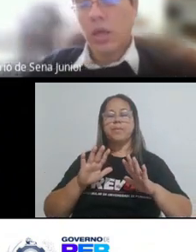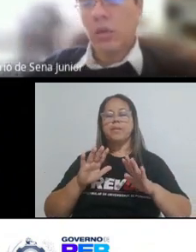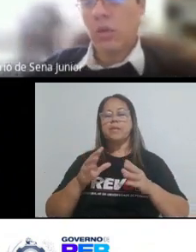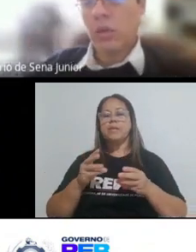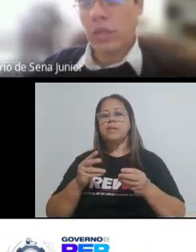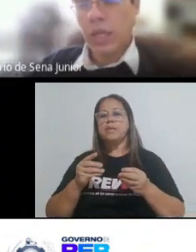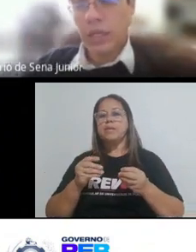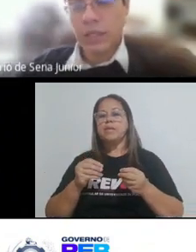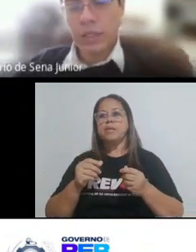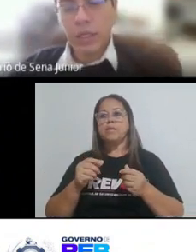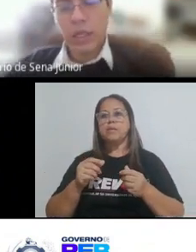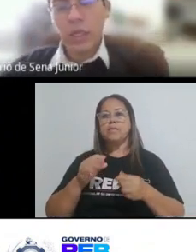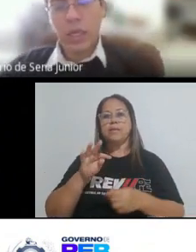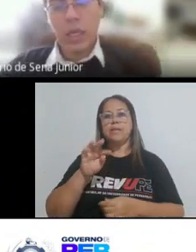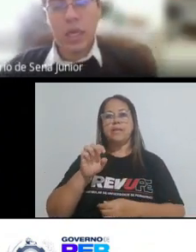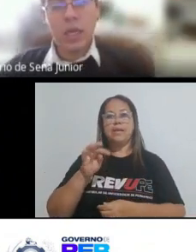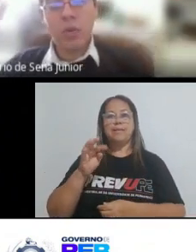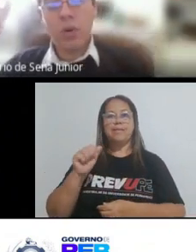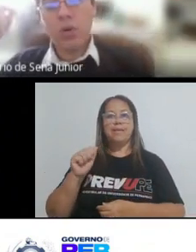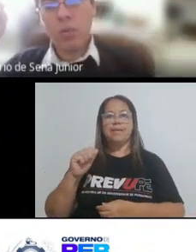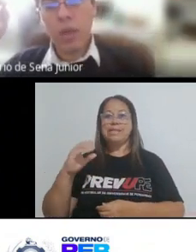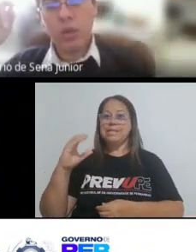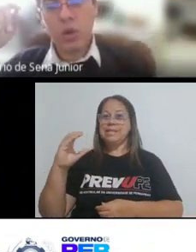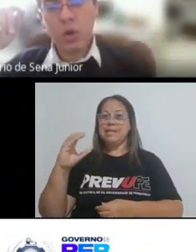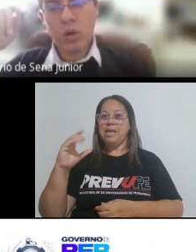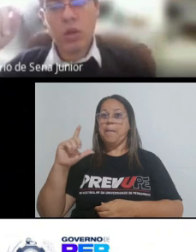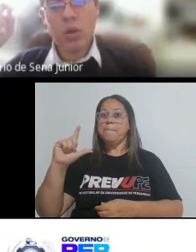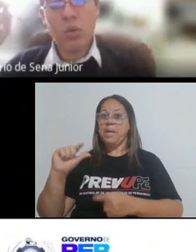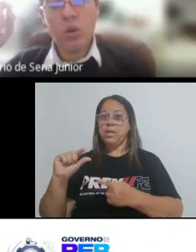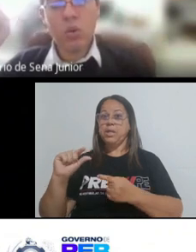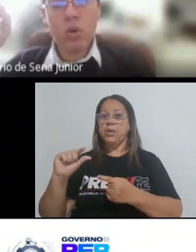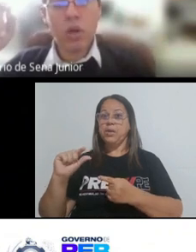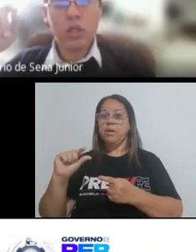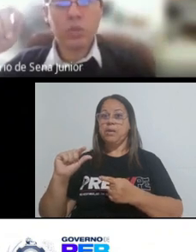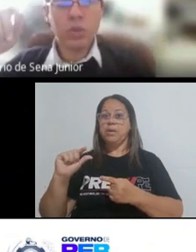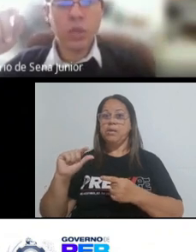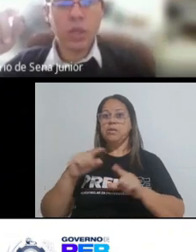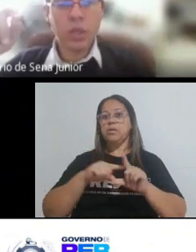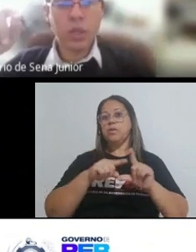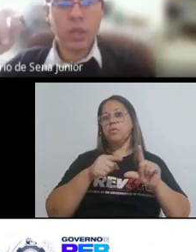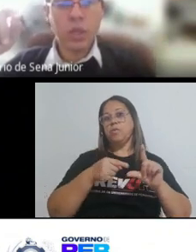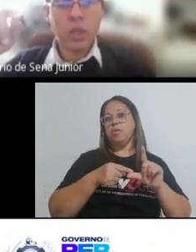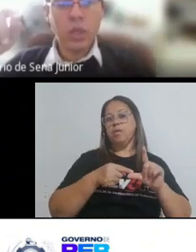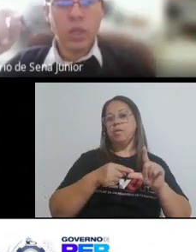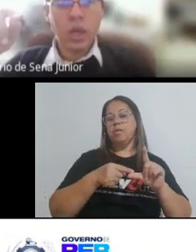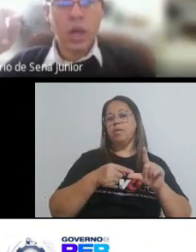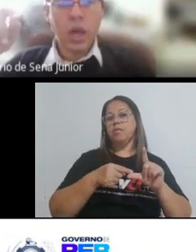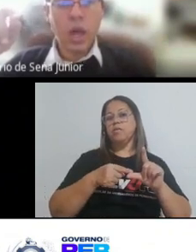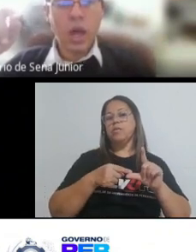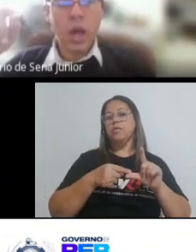onde teta, c, ele é um ângulo menor que o ângulo correspondente